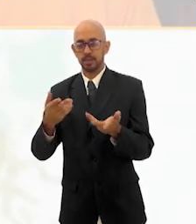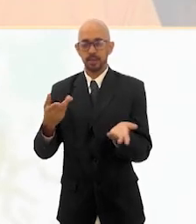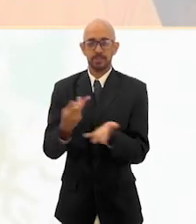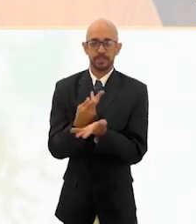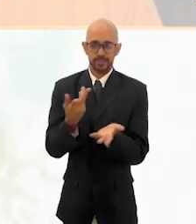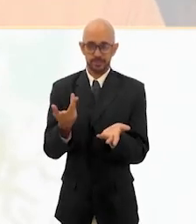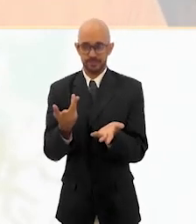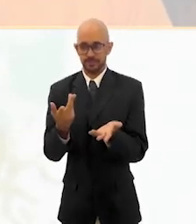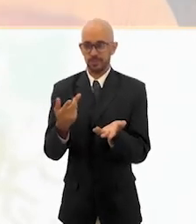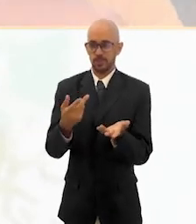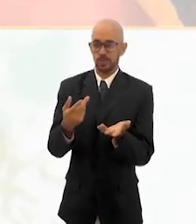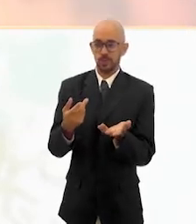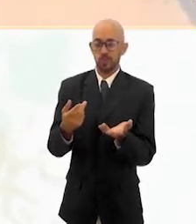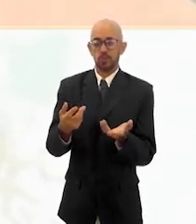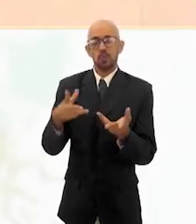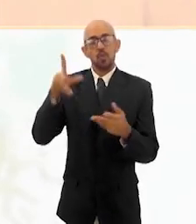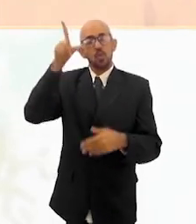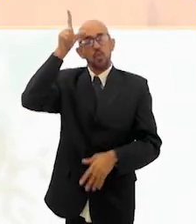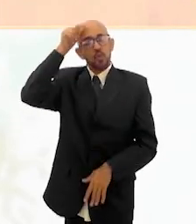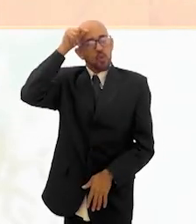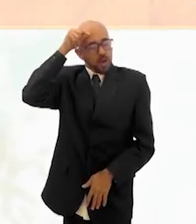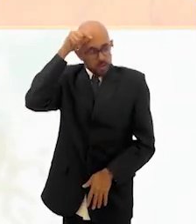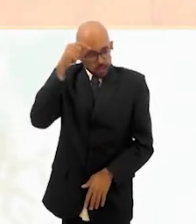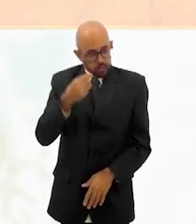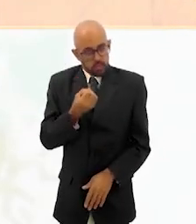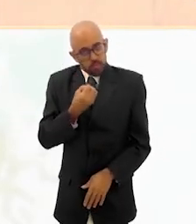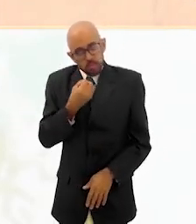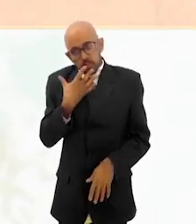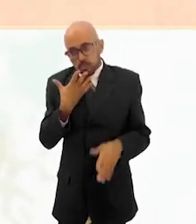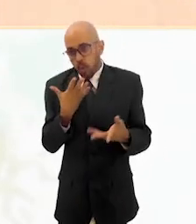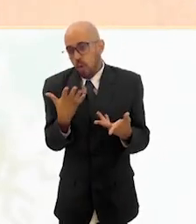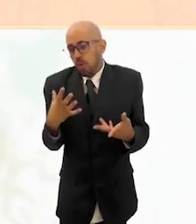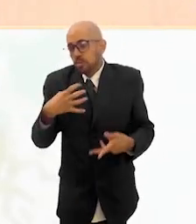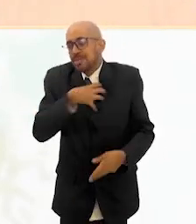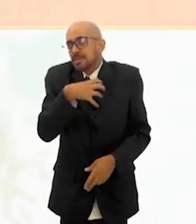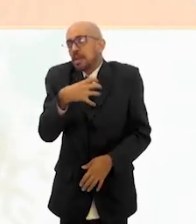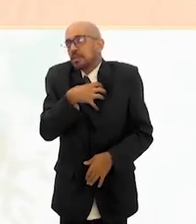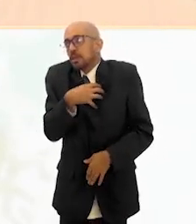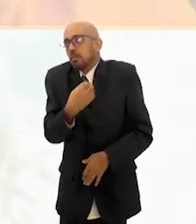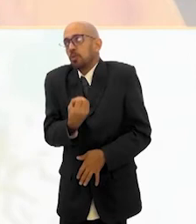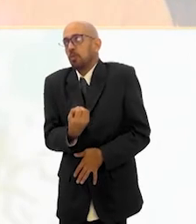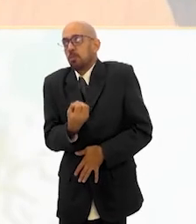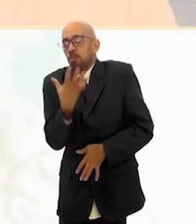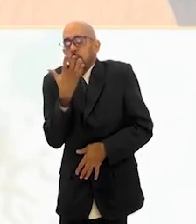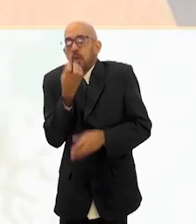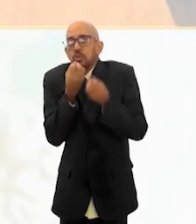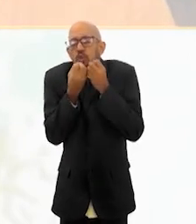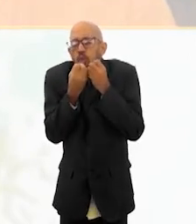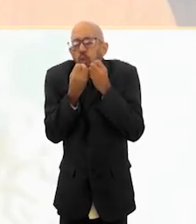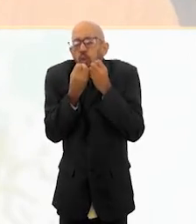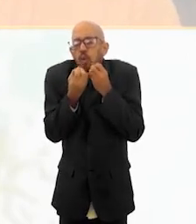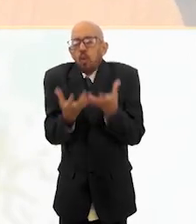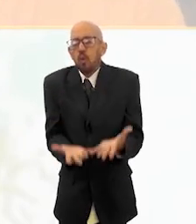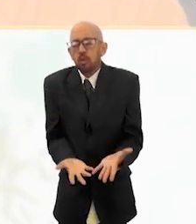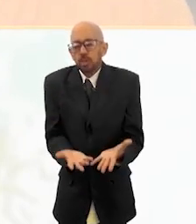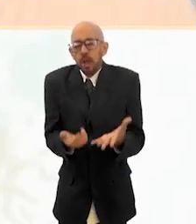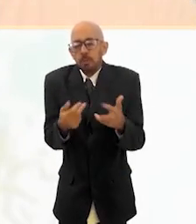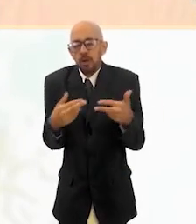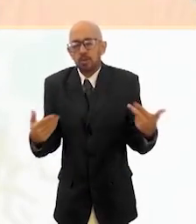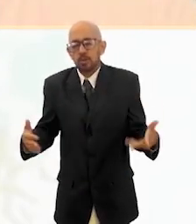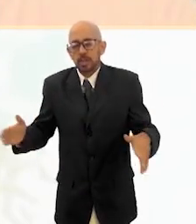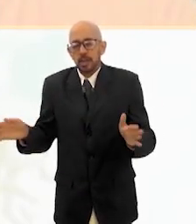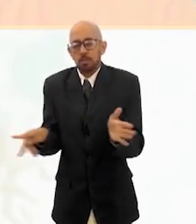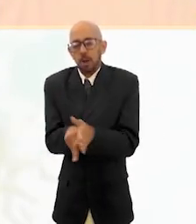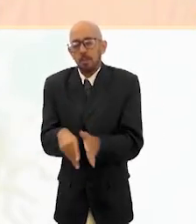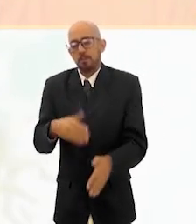Foi de um. Assim, ó. Sabe? A sensação que eu tive de recitar algo meu foi algo